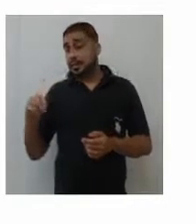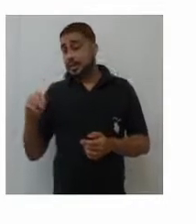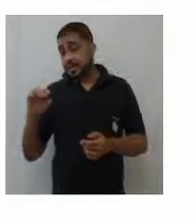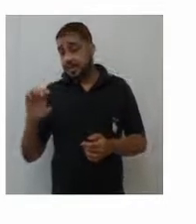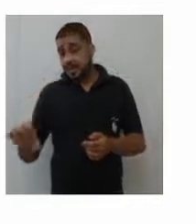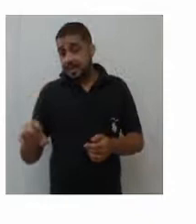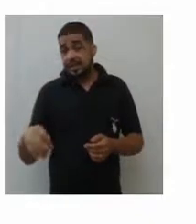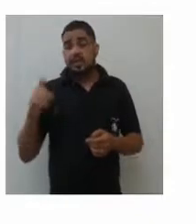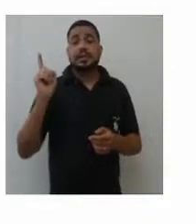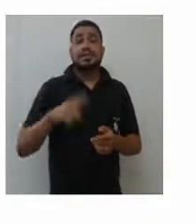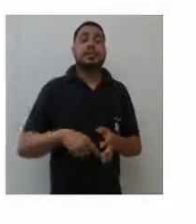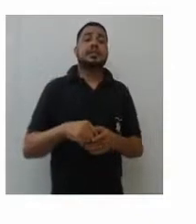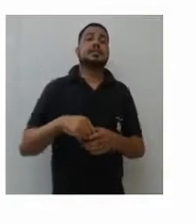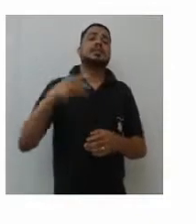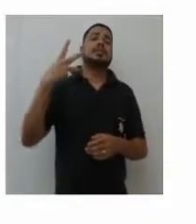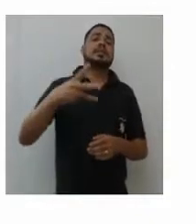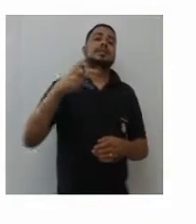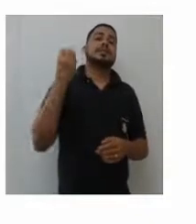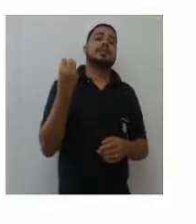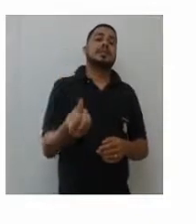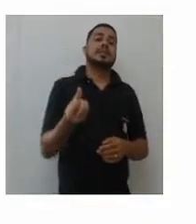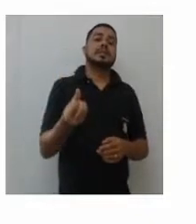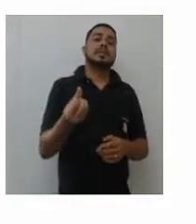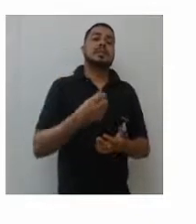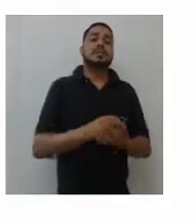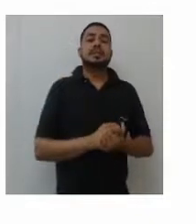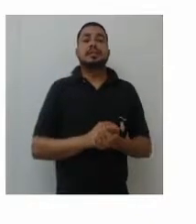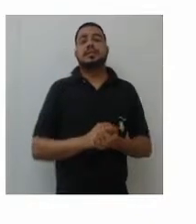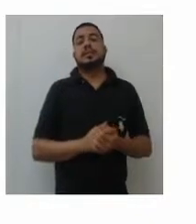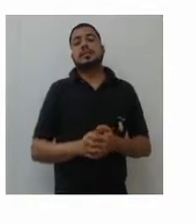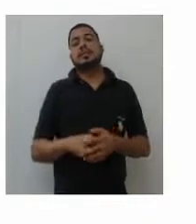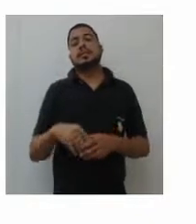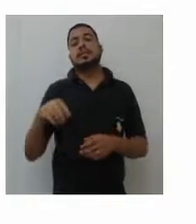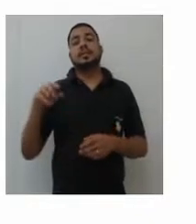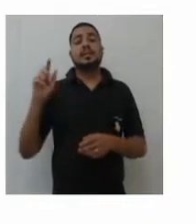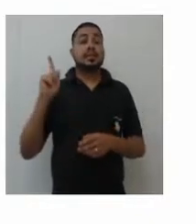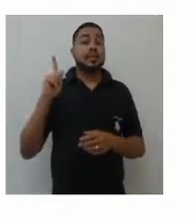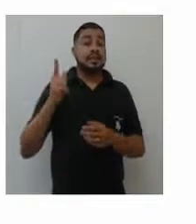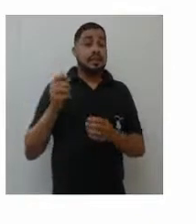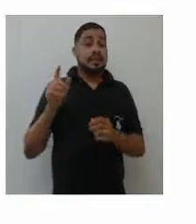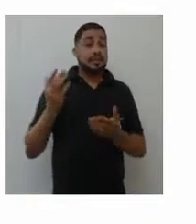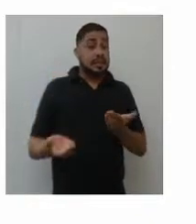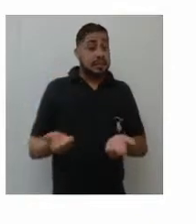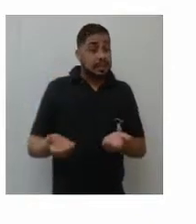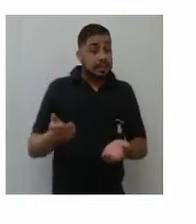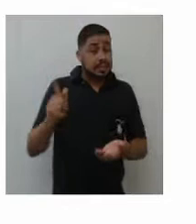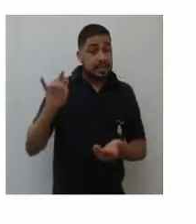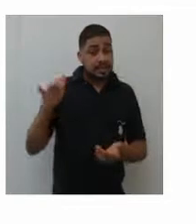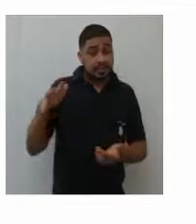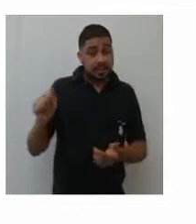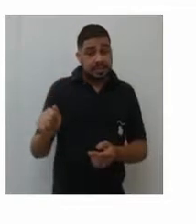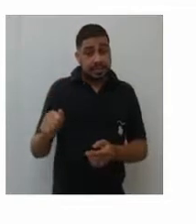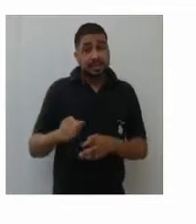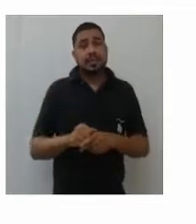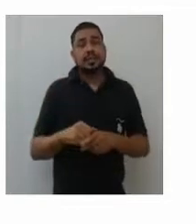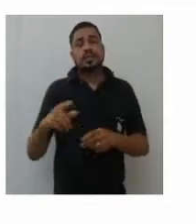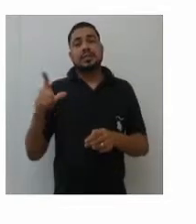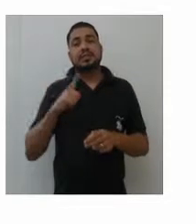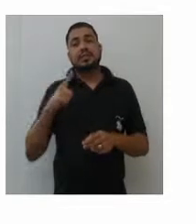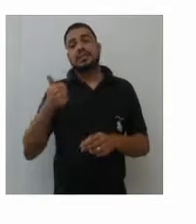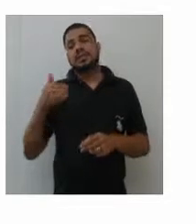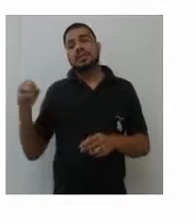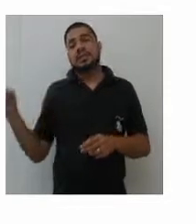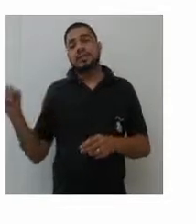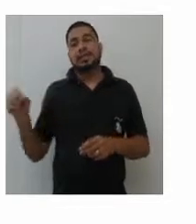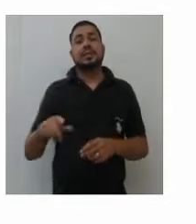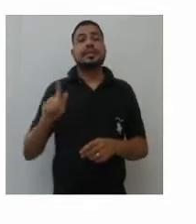é de 36 gramas dissolvidos em 100 gramas de água a 20 graus